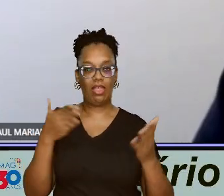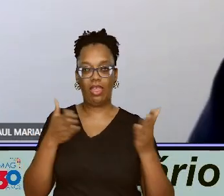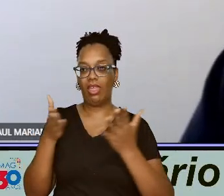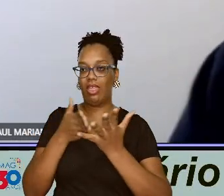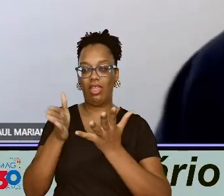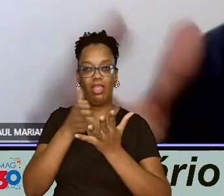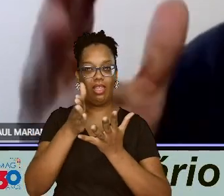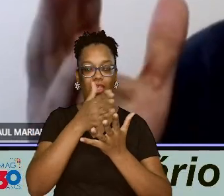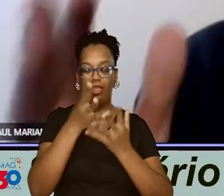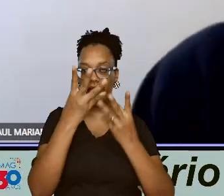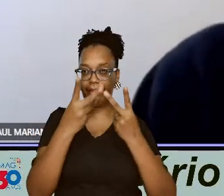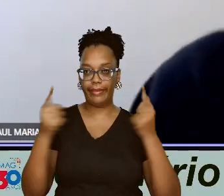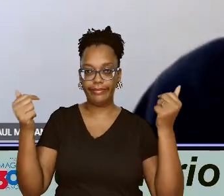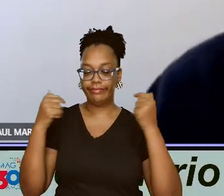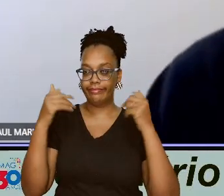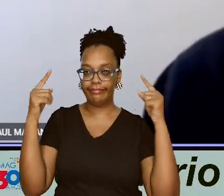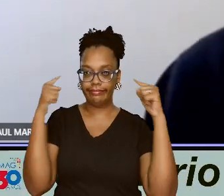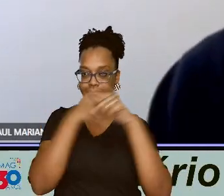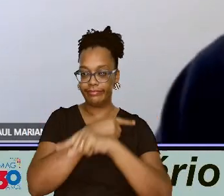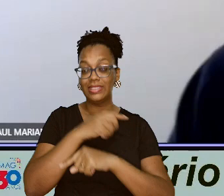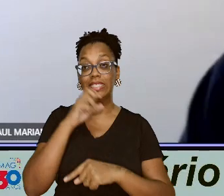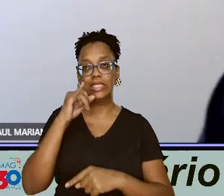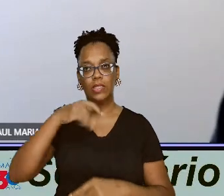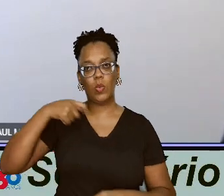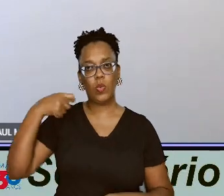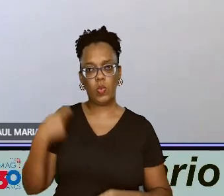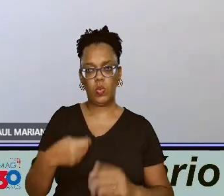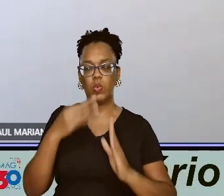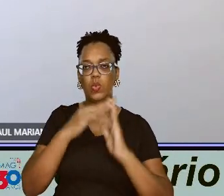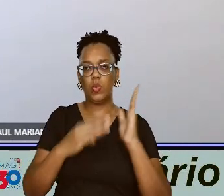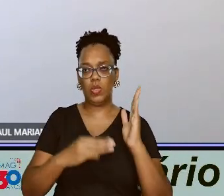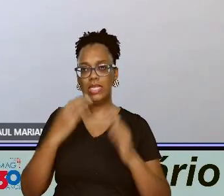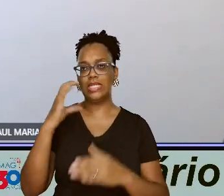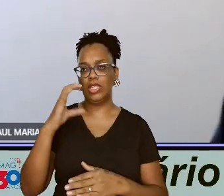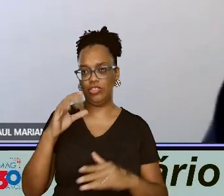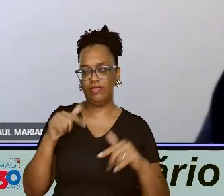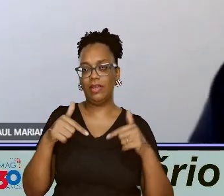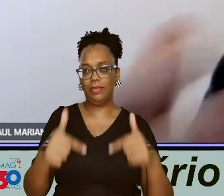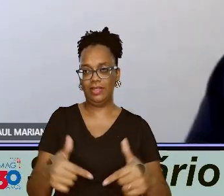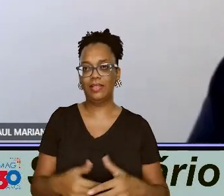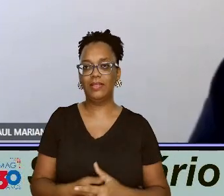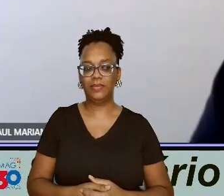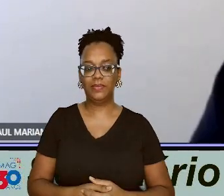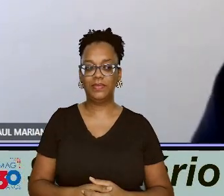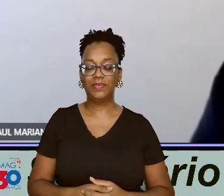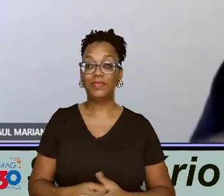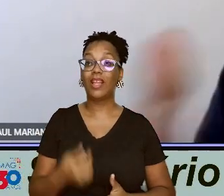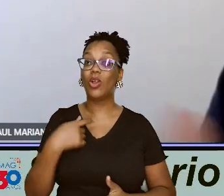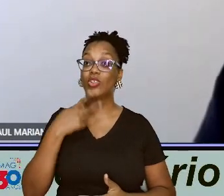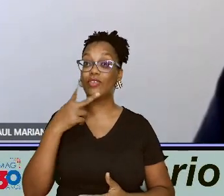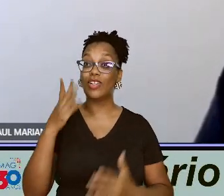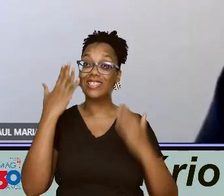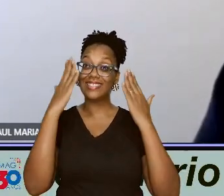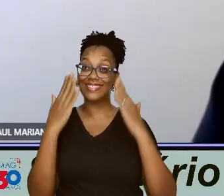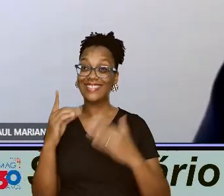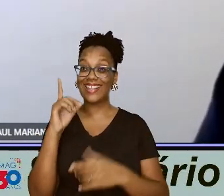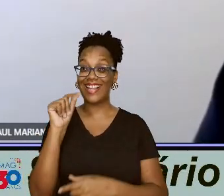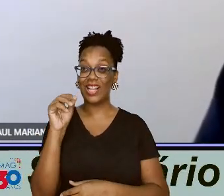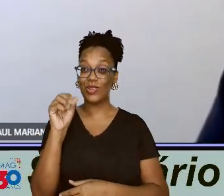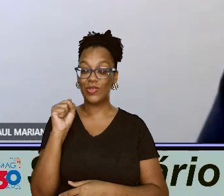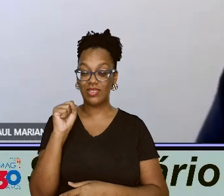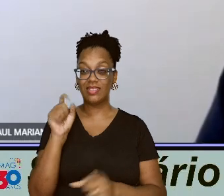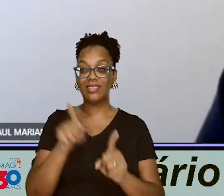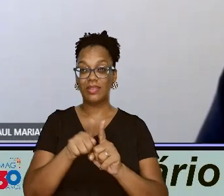dados, se a gente não tiver um rigor científico aplicado, né? E é por falando em dados, inclusive, que foi